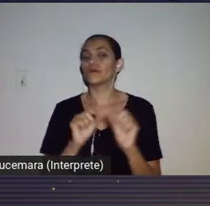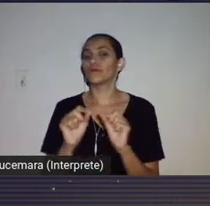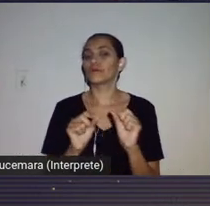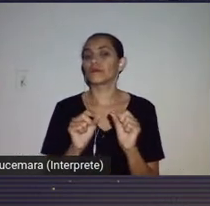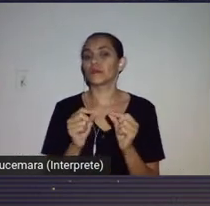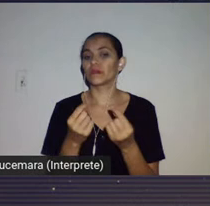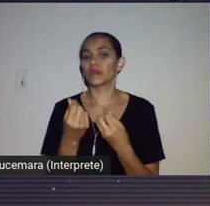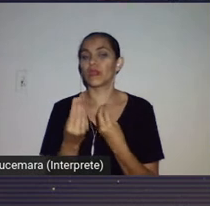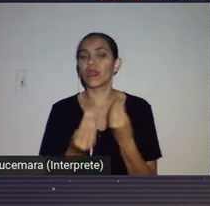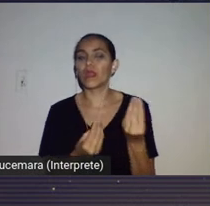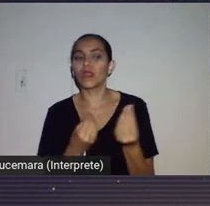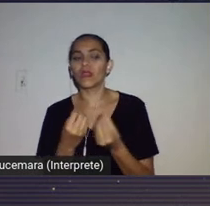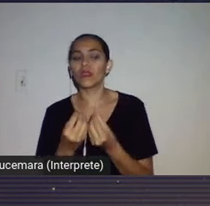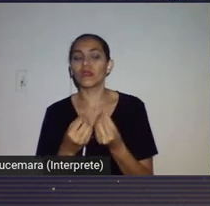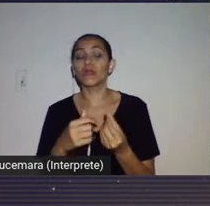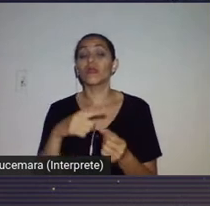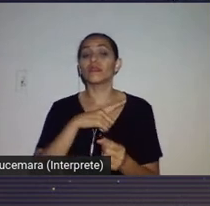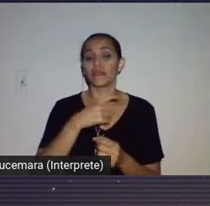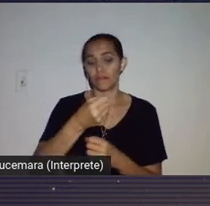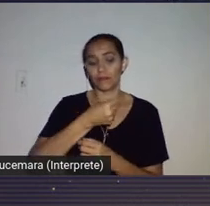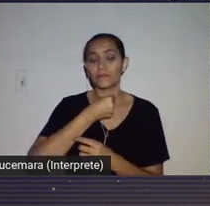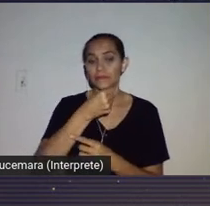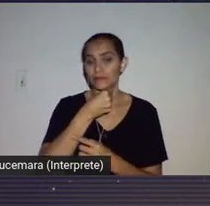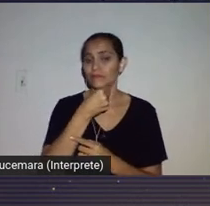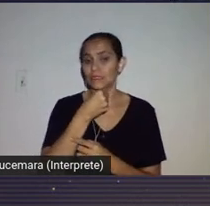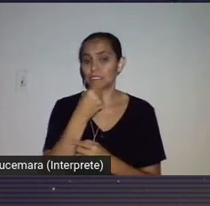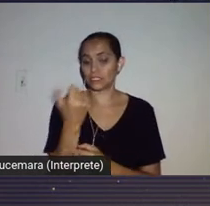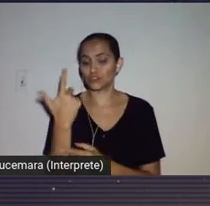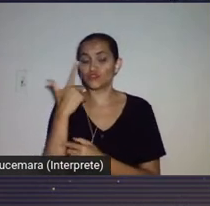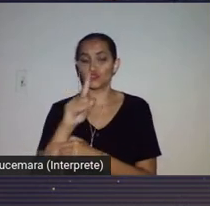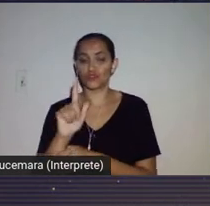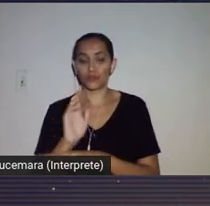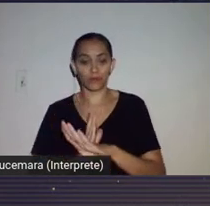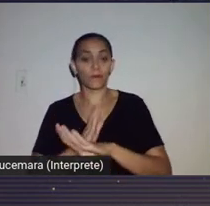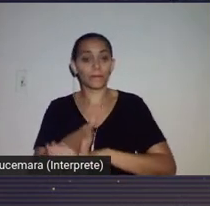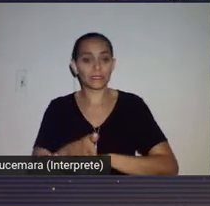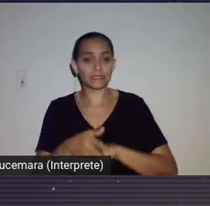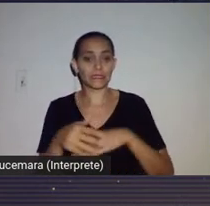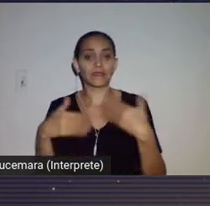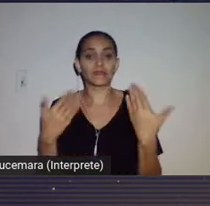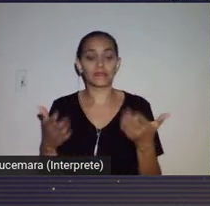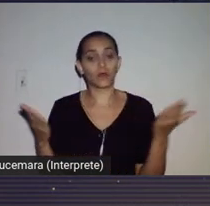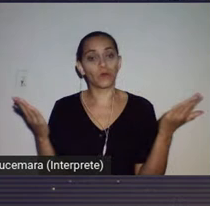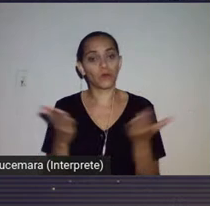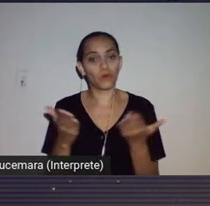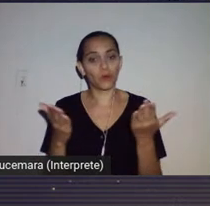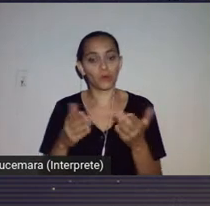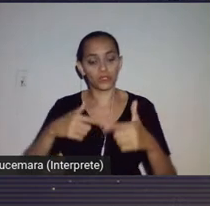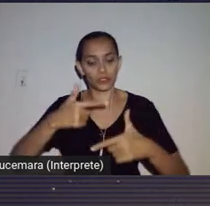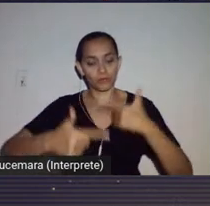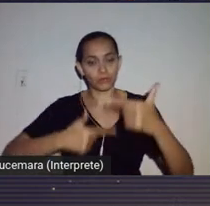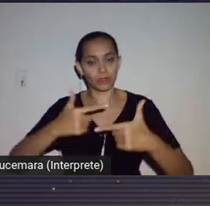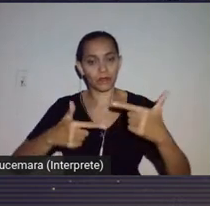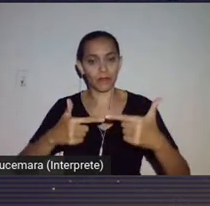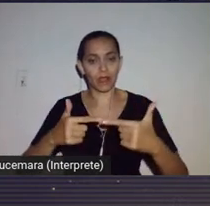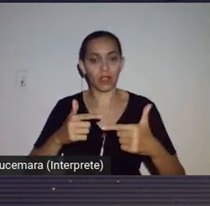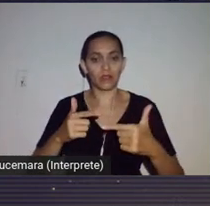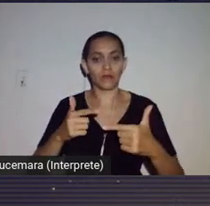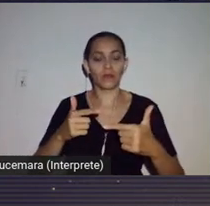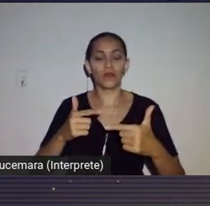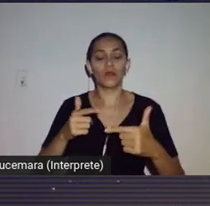e fiz as entrevistas novamente e passei. Então, hoje em dia, eu continuo na DeepMind, eu trabalho como Research Engineer, que